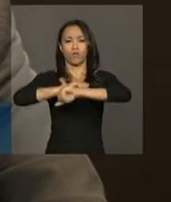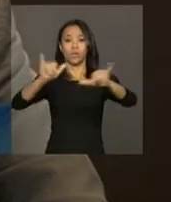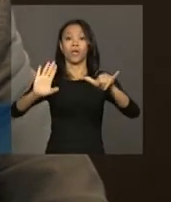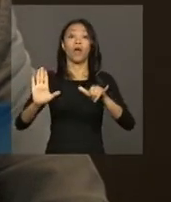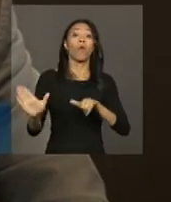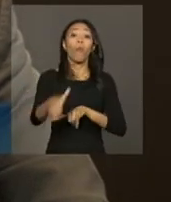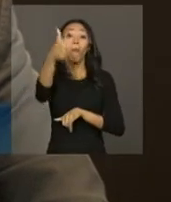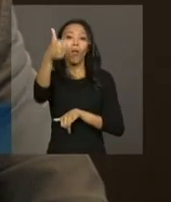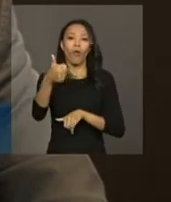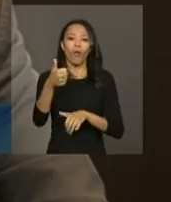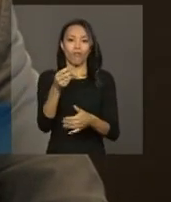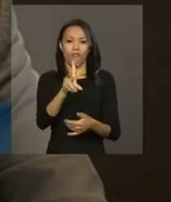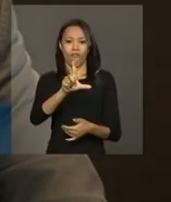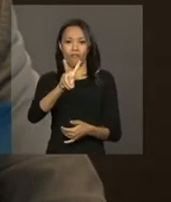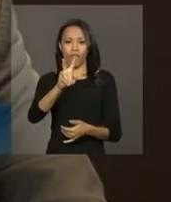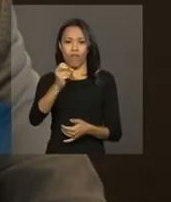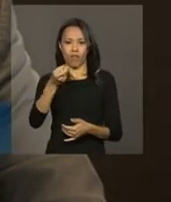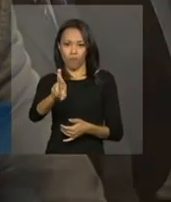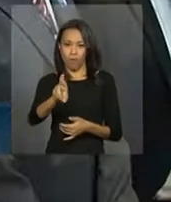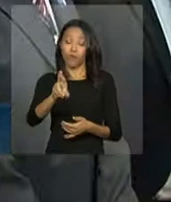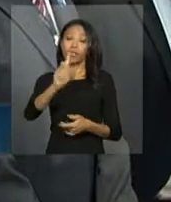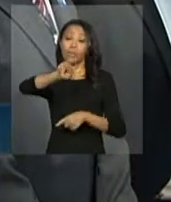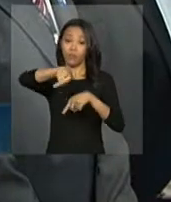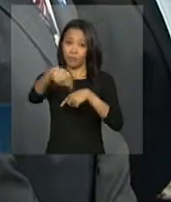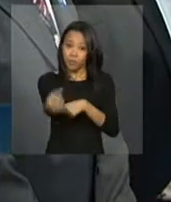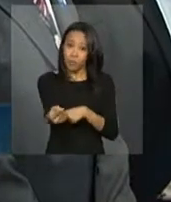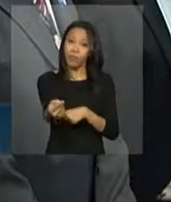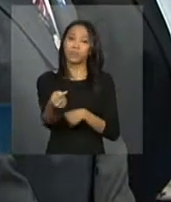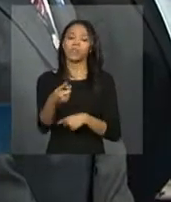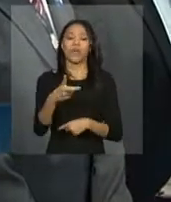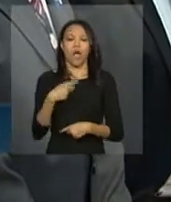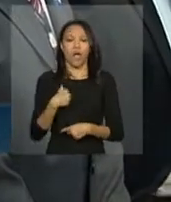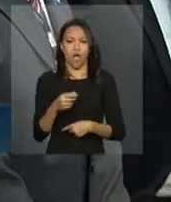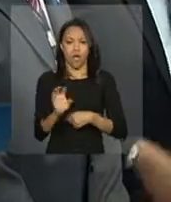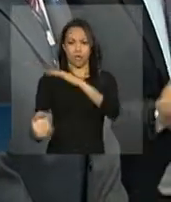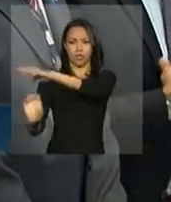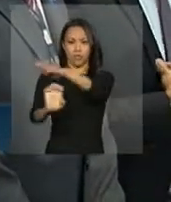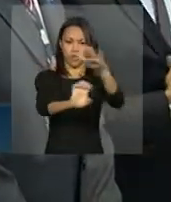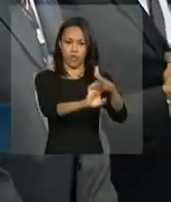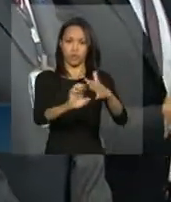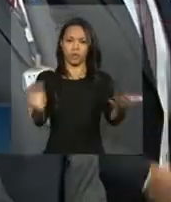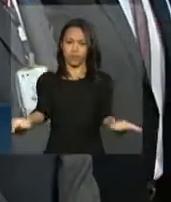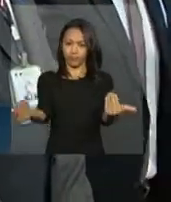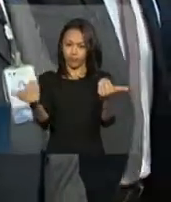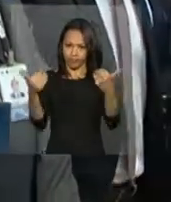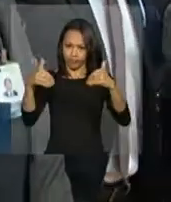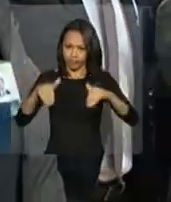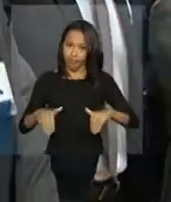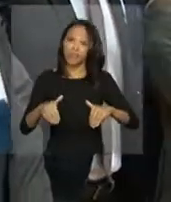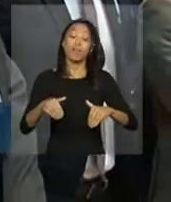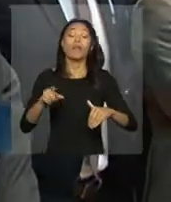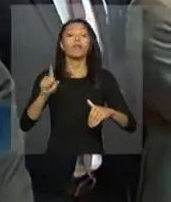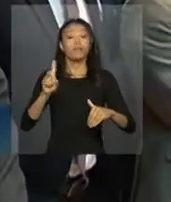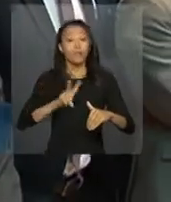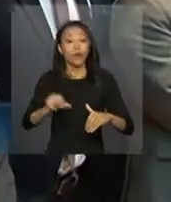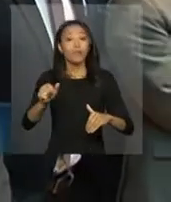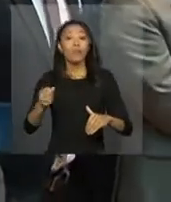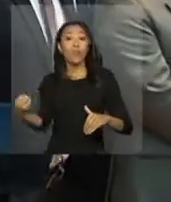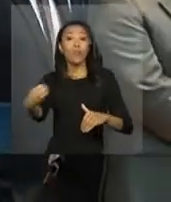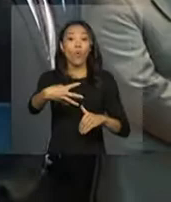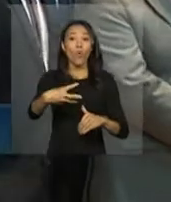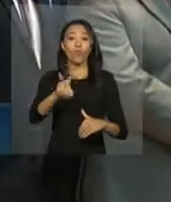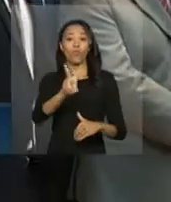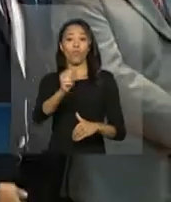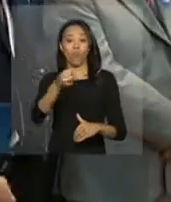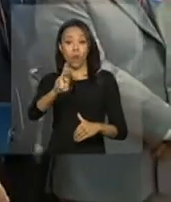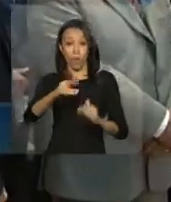Lance a partir desse valor de partida as corretoras que estiverem participando do mesmo deverão apregoar novo preço